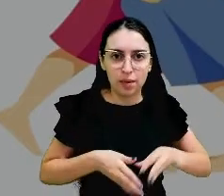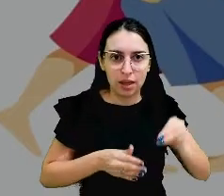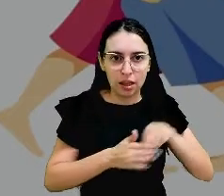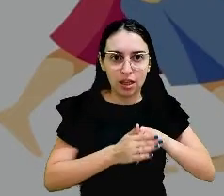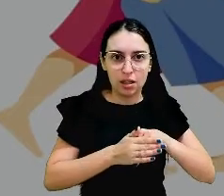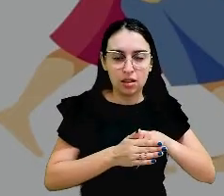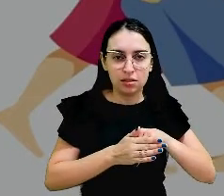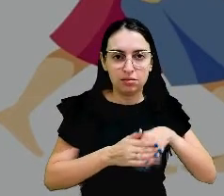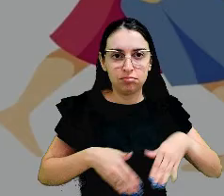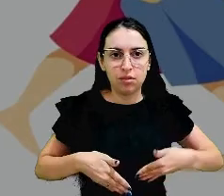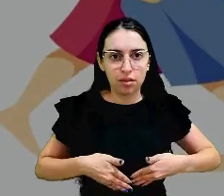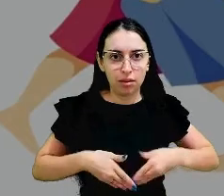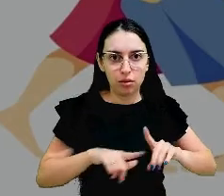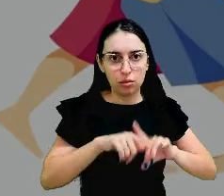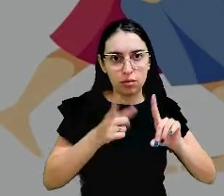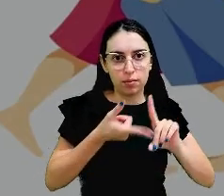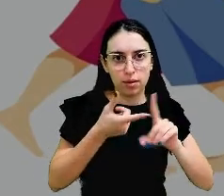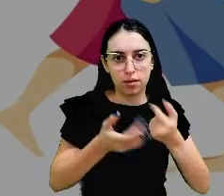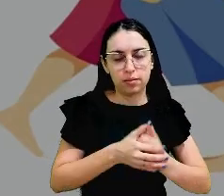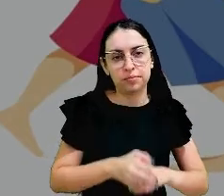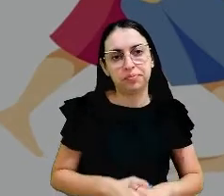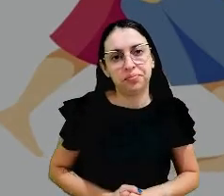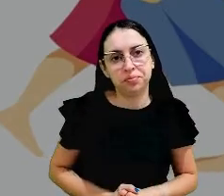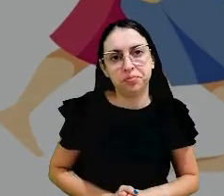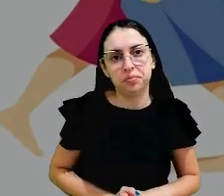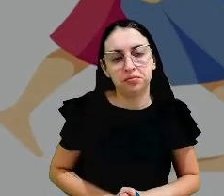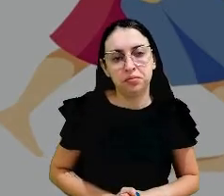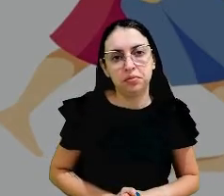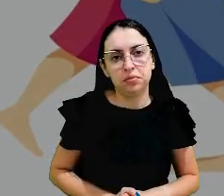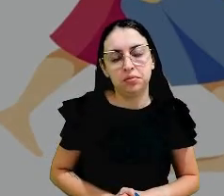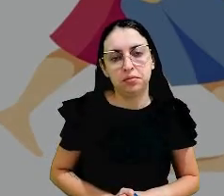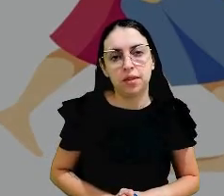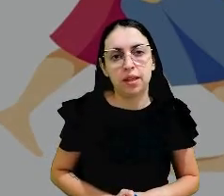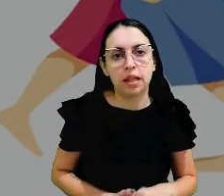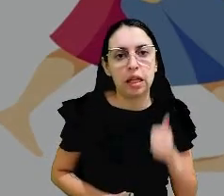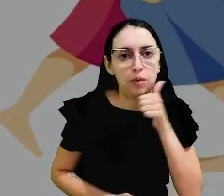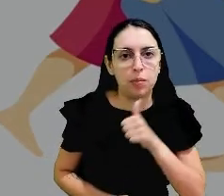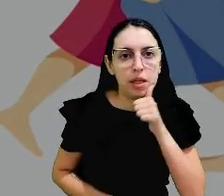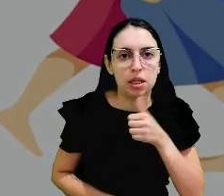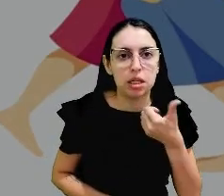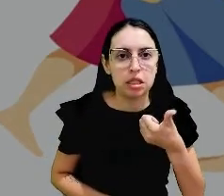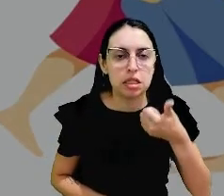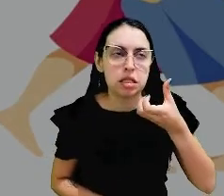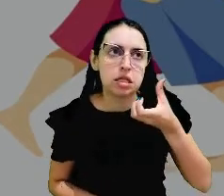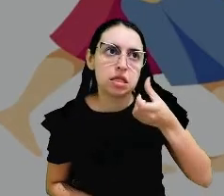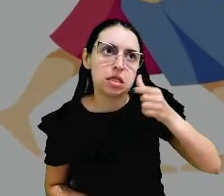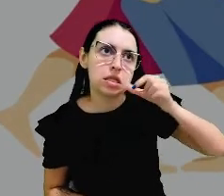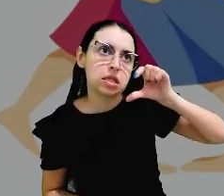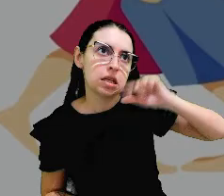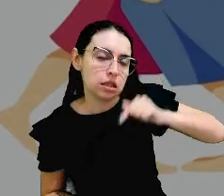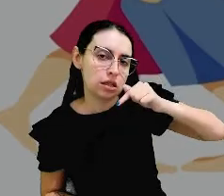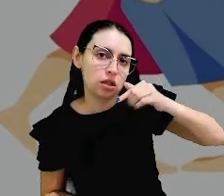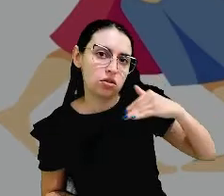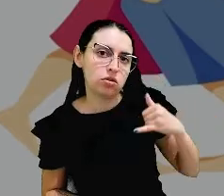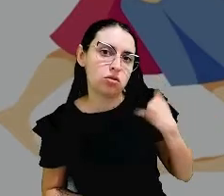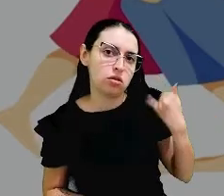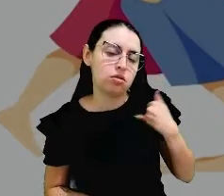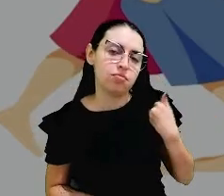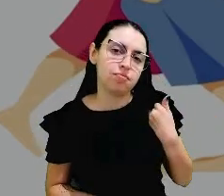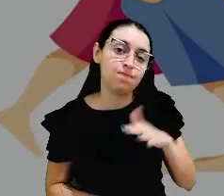de material cirúrgico dentro da gestante. A menina de 17 anos morreu